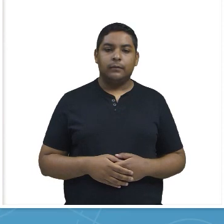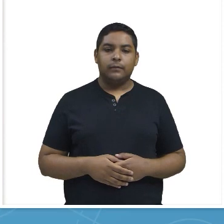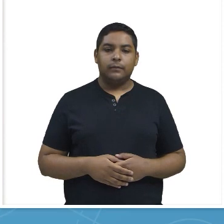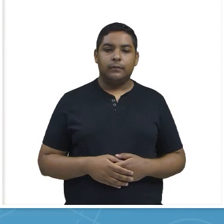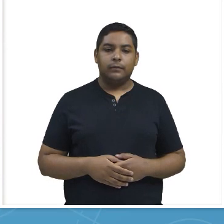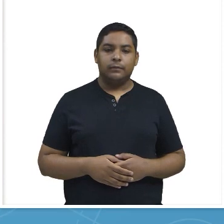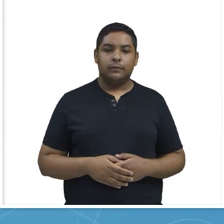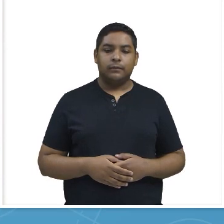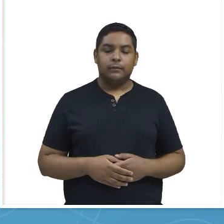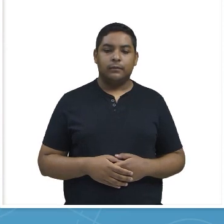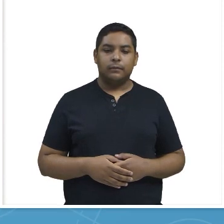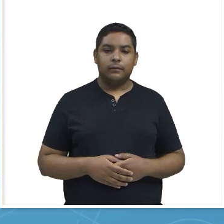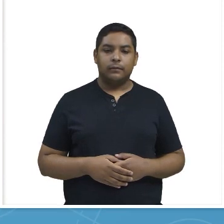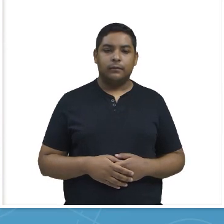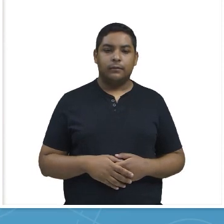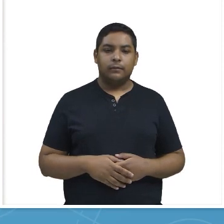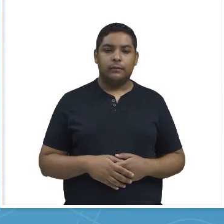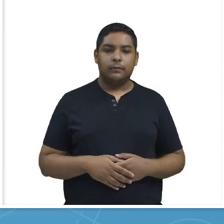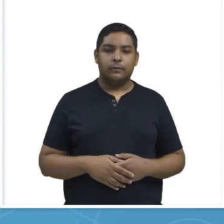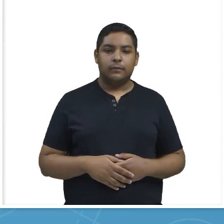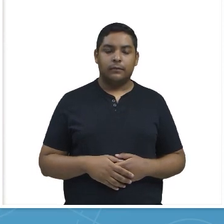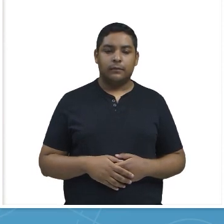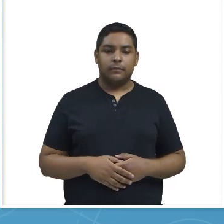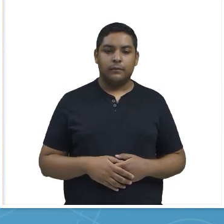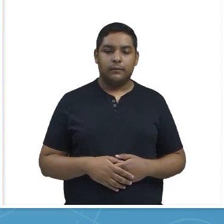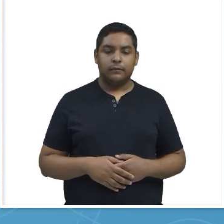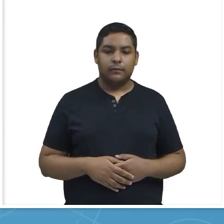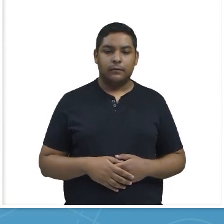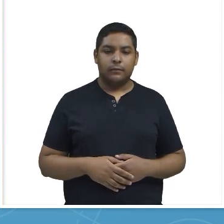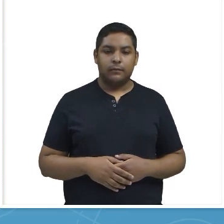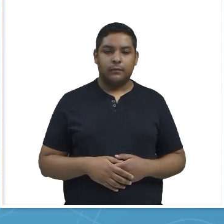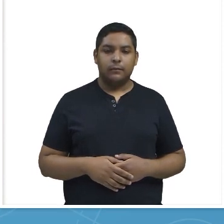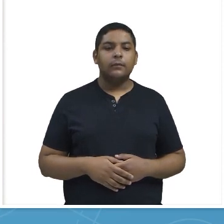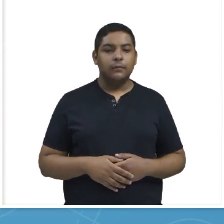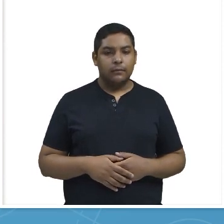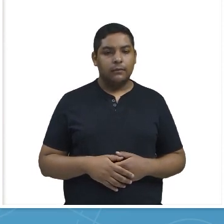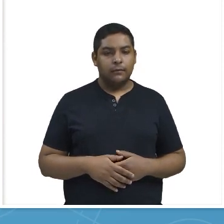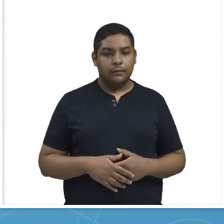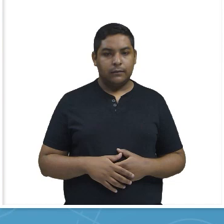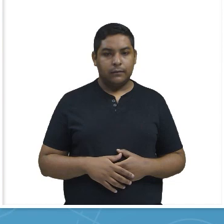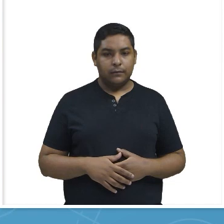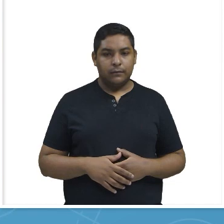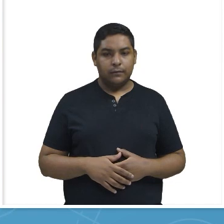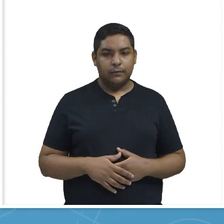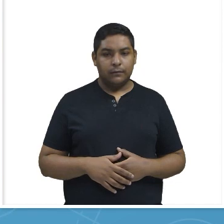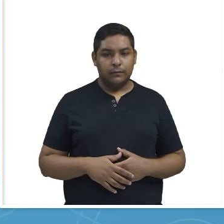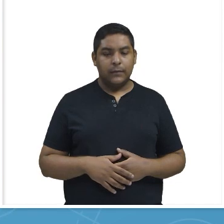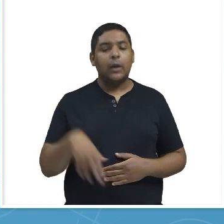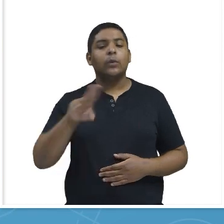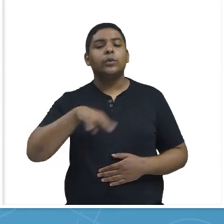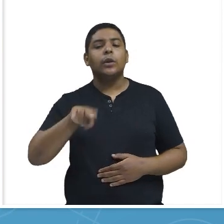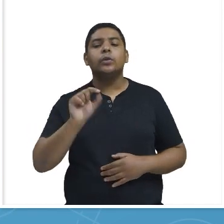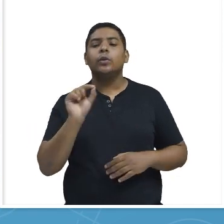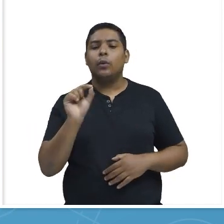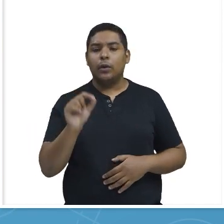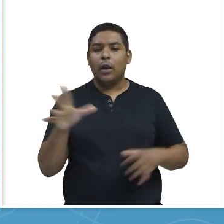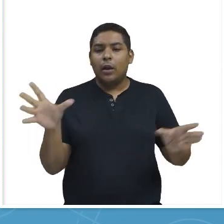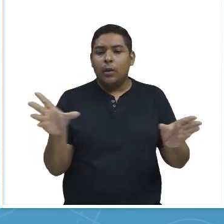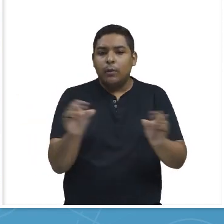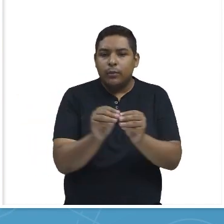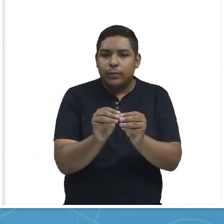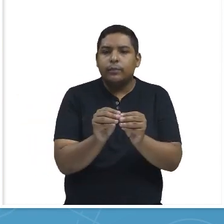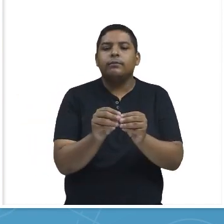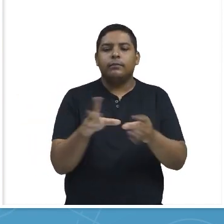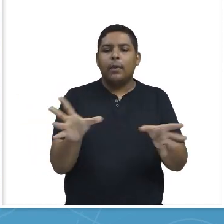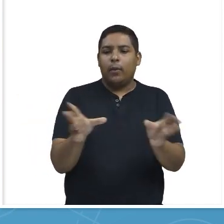né? Forma negativa com be going to. Então aqui, ó, I'm not going to. No caso, ela utilizou uma forma contraída. I'm,